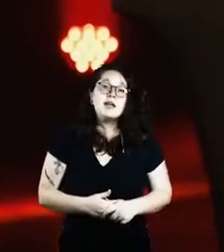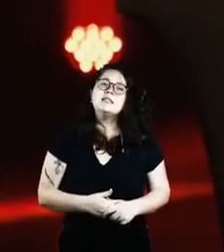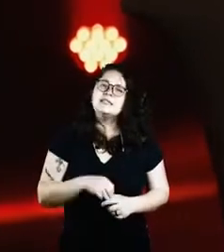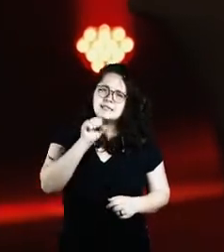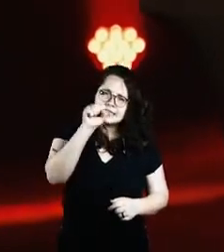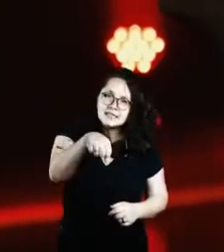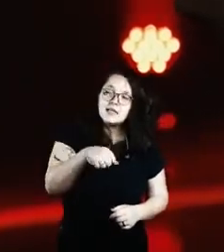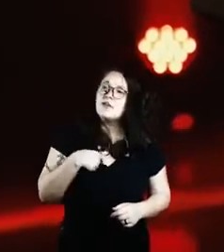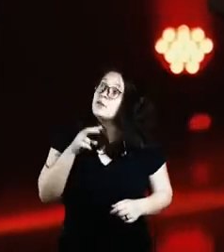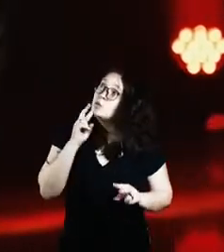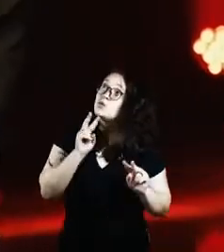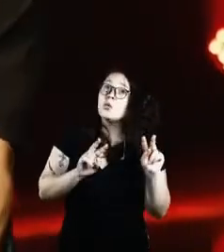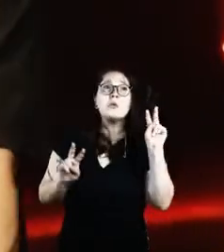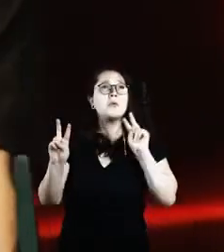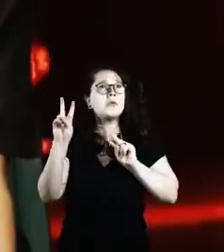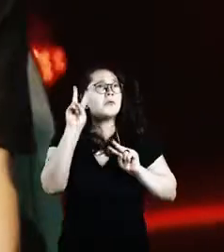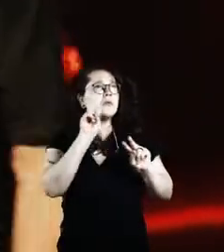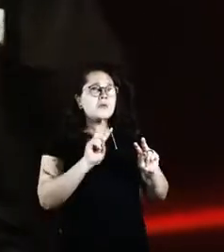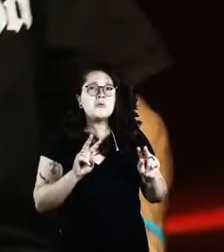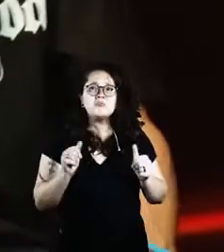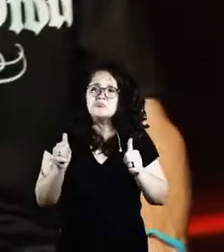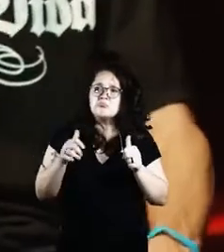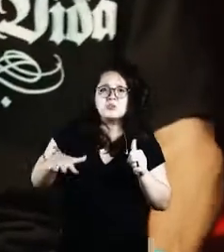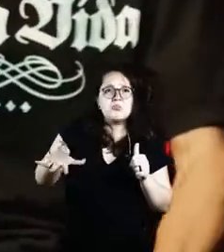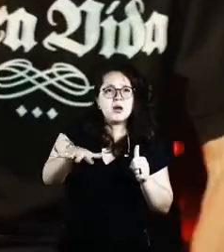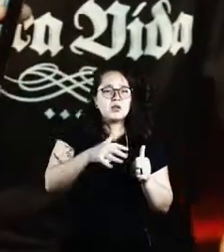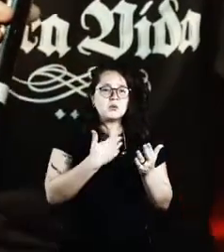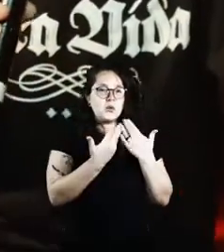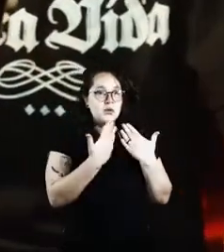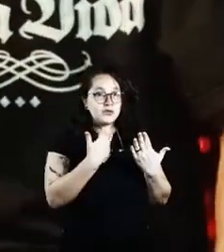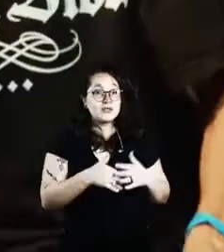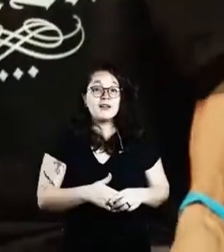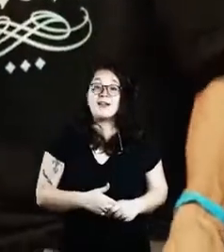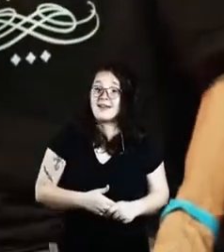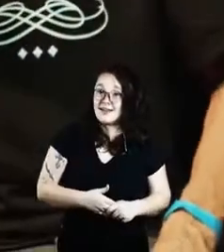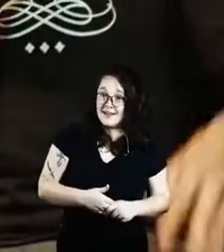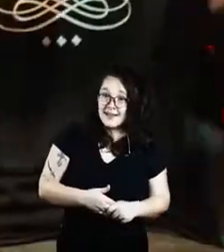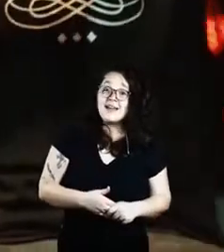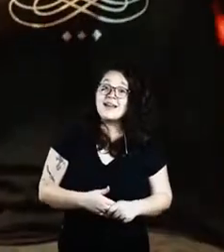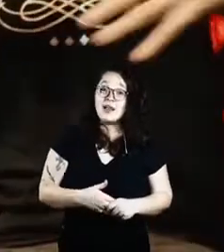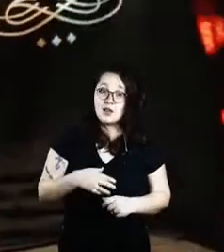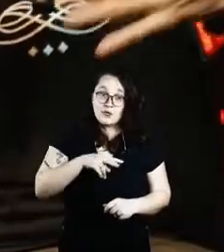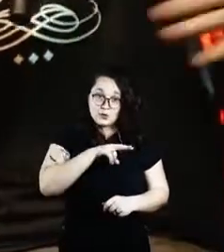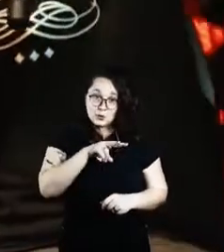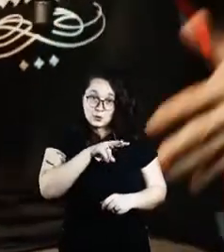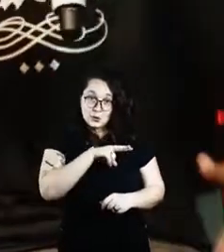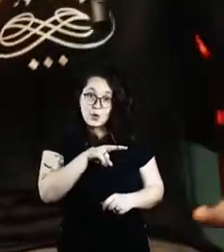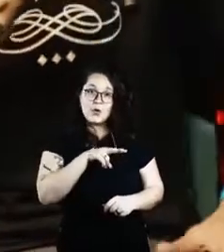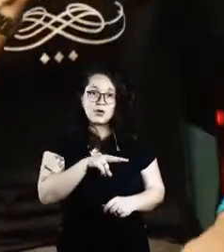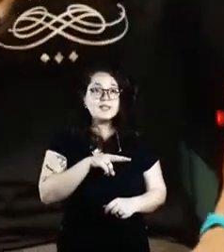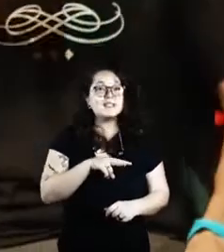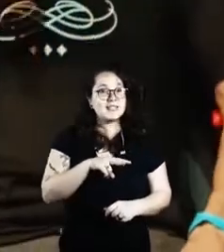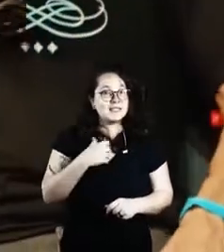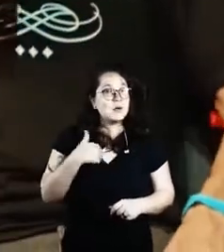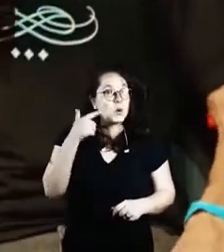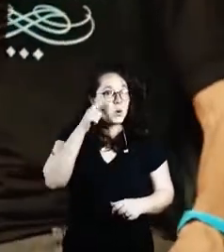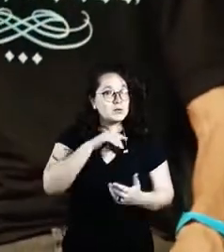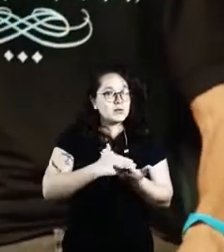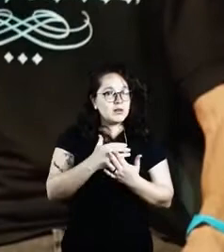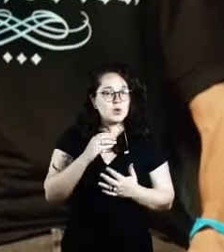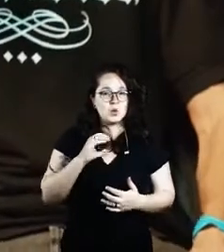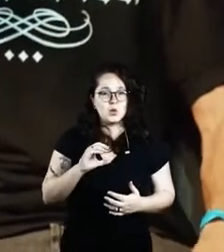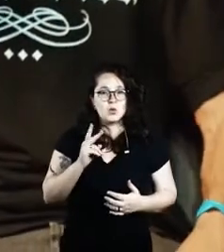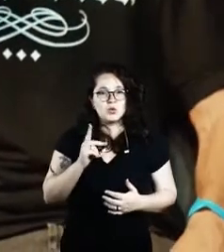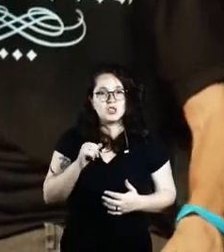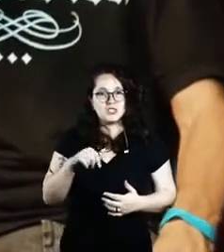conversou com o pessoal, conversou com, né, os donos, né, meu? Aí, então, foi eles que foi os... Chiquinho e Val. Os interlocutores, né, assim, do, né, meu? É, o Chiquinho e